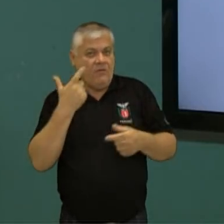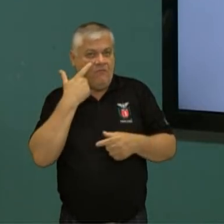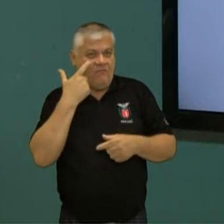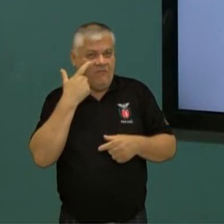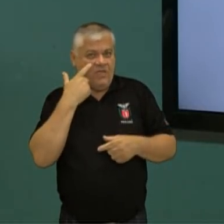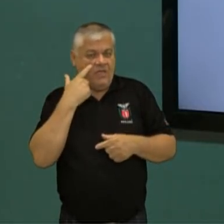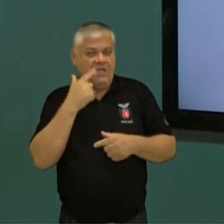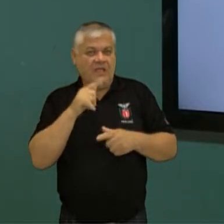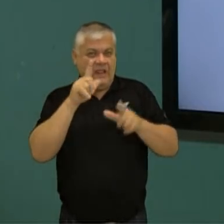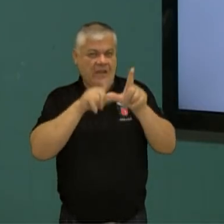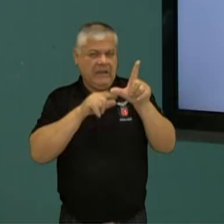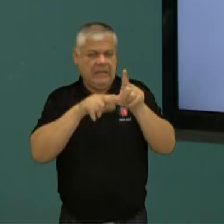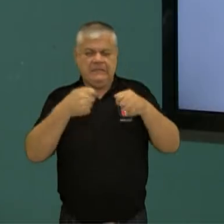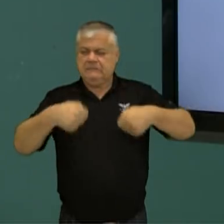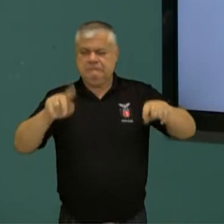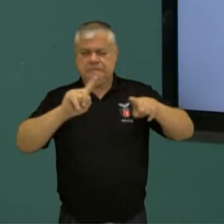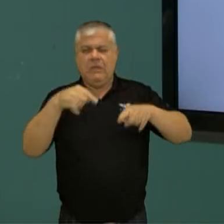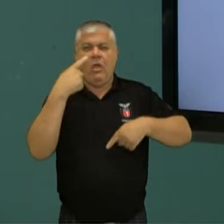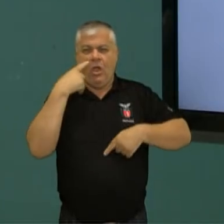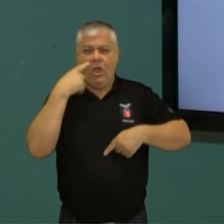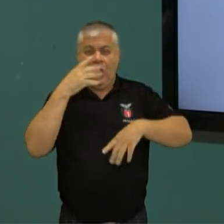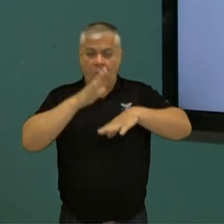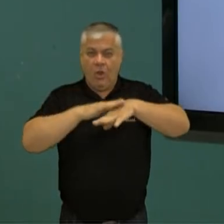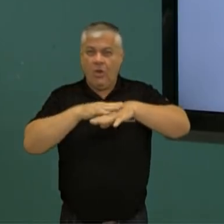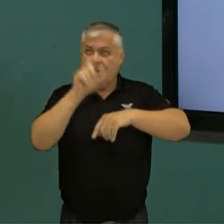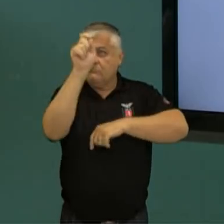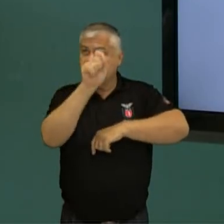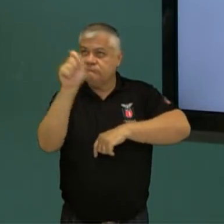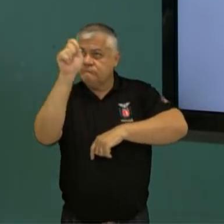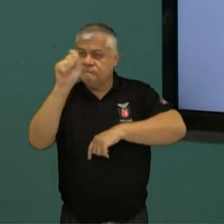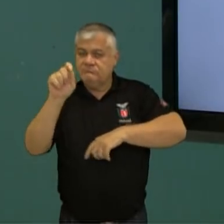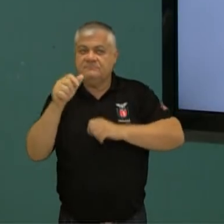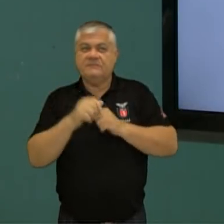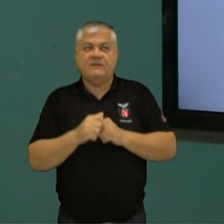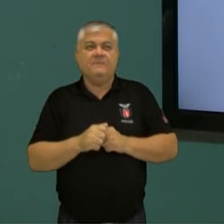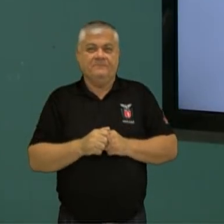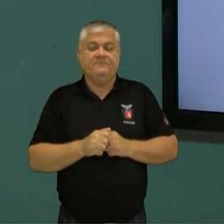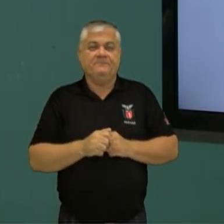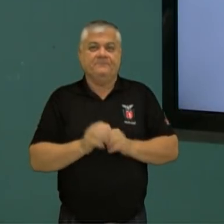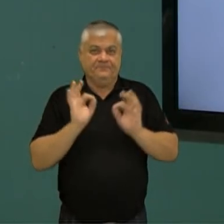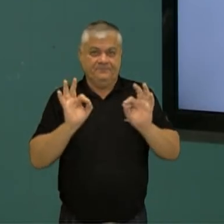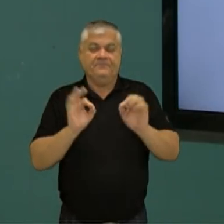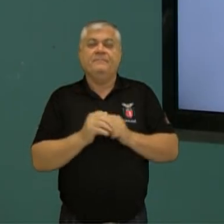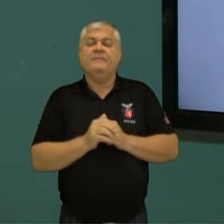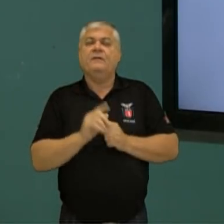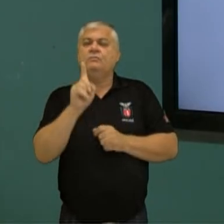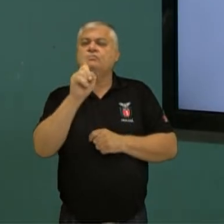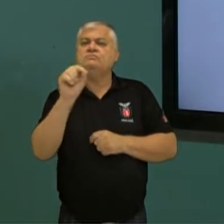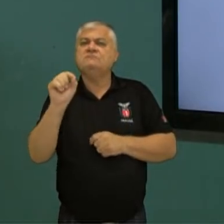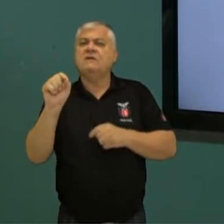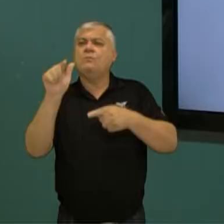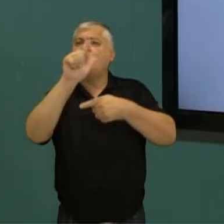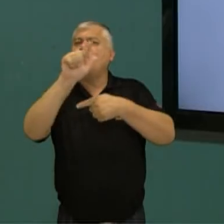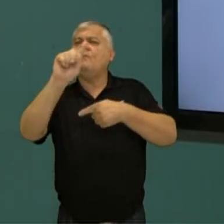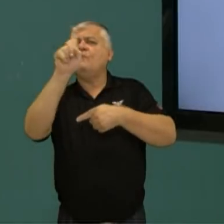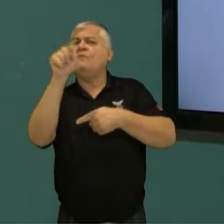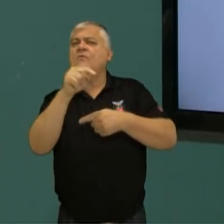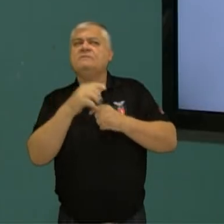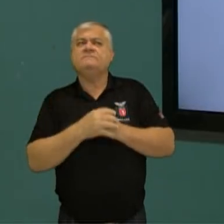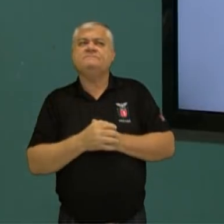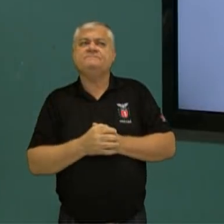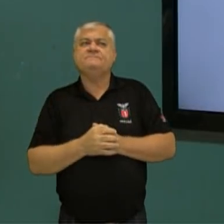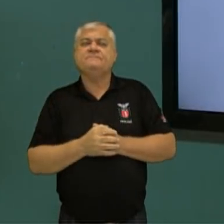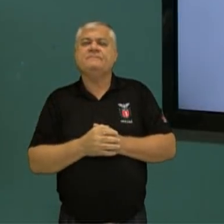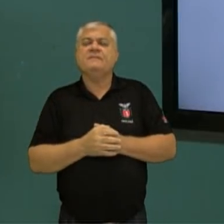porque não precisa. Você está vendo o professor fazer a conta em tempo real. Então, eu vou deixar sem nada ali. O que você precisa perceber agora? Para sair